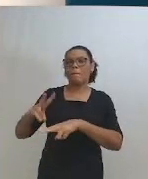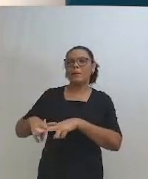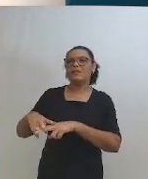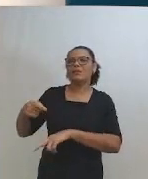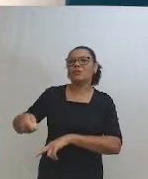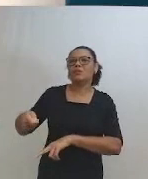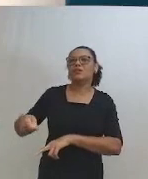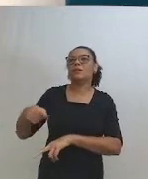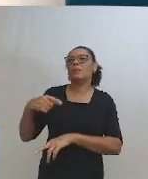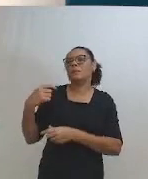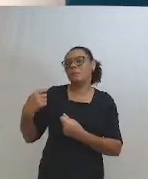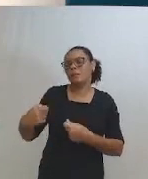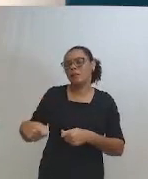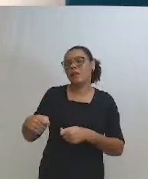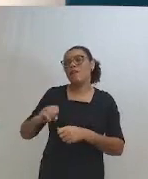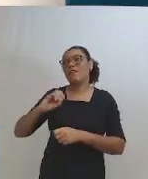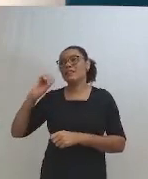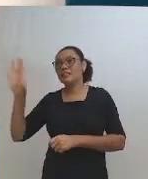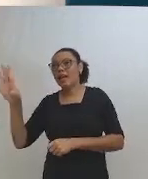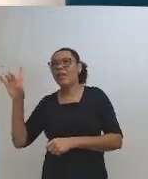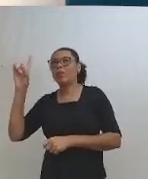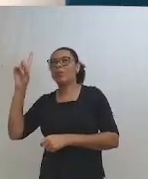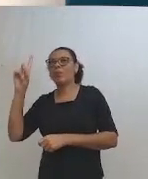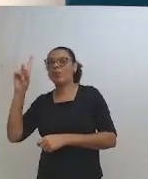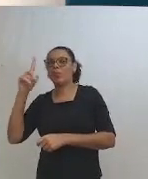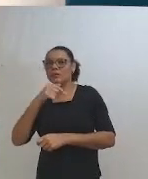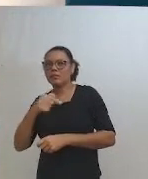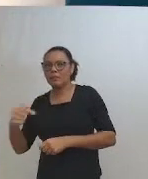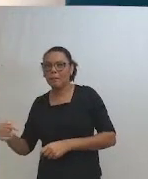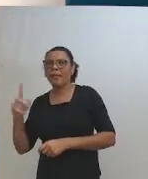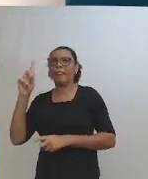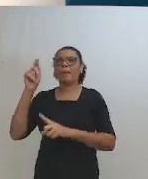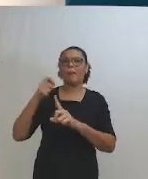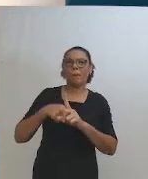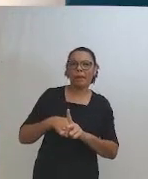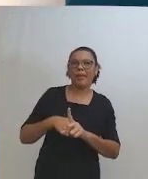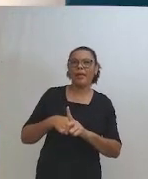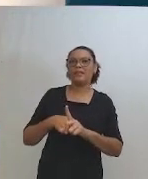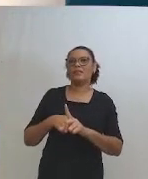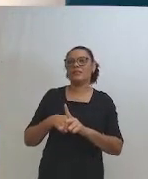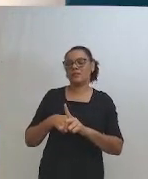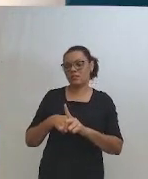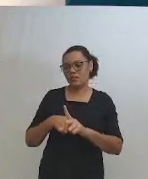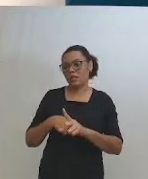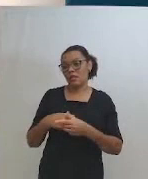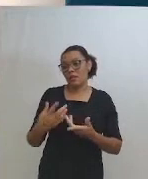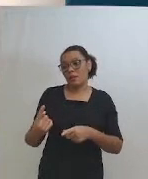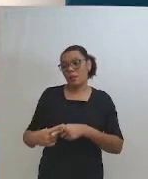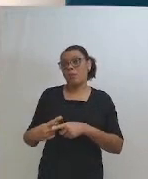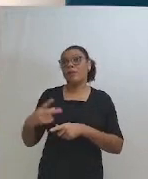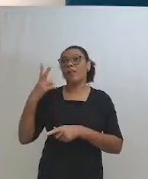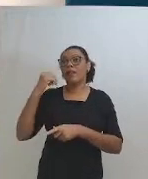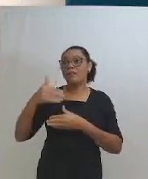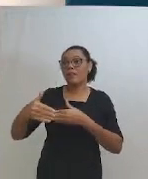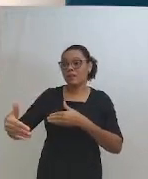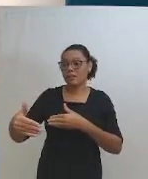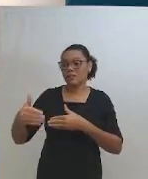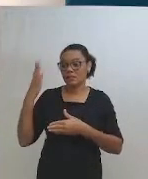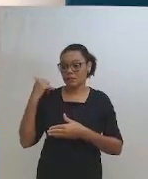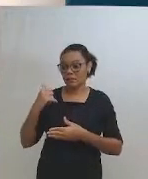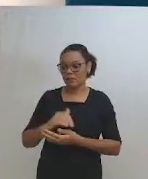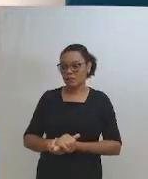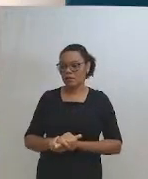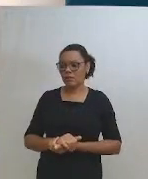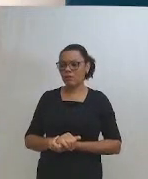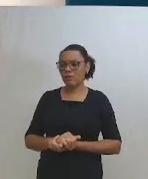sair daqui a uma semana, daqui a um mês, daqui a um ano, certo? Porque ele vai saber todos os lapsos com relação aos benefícios